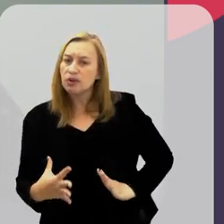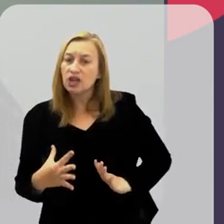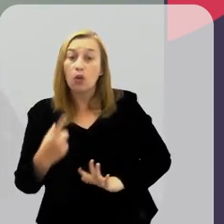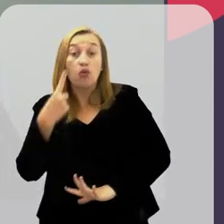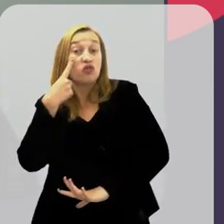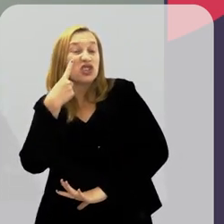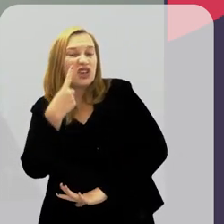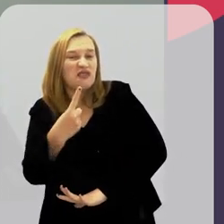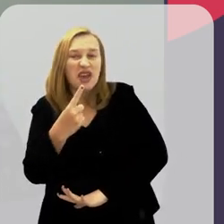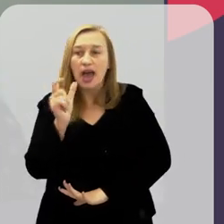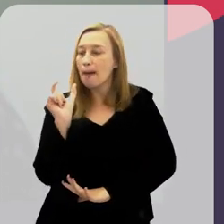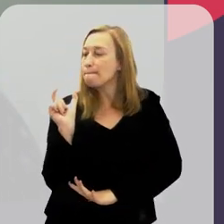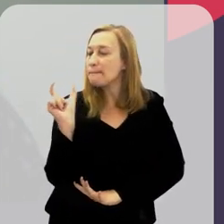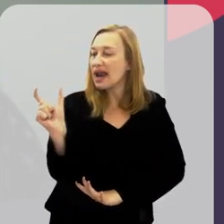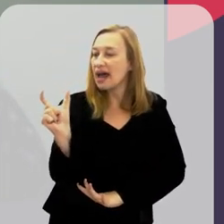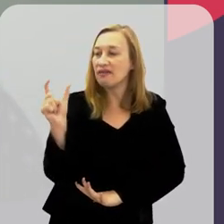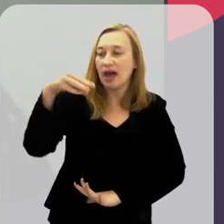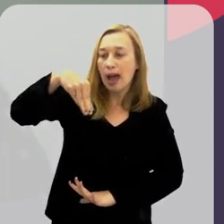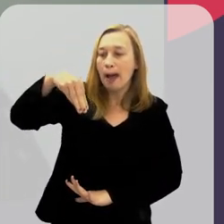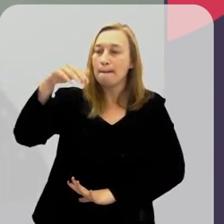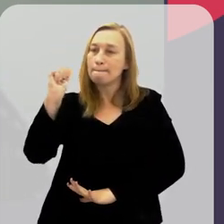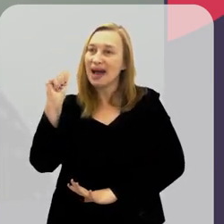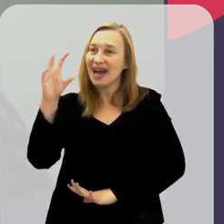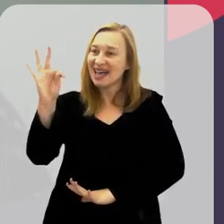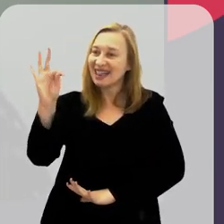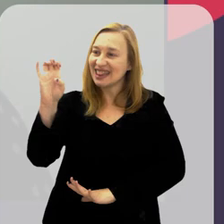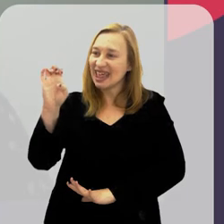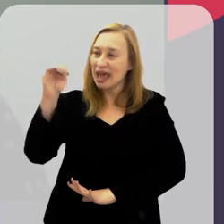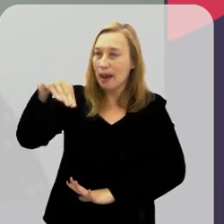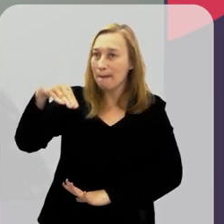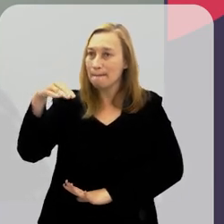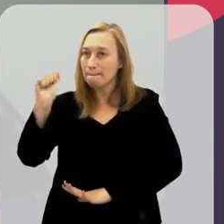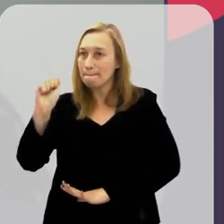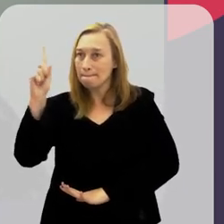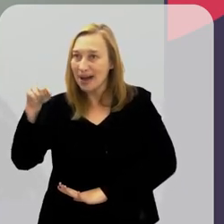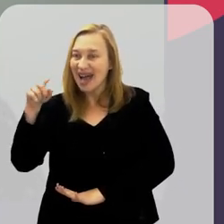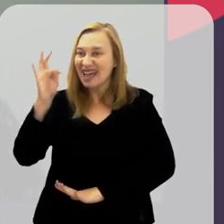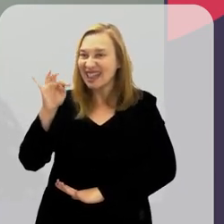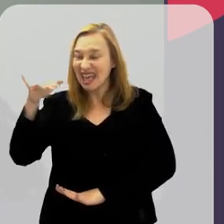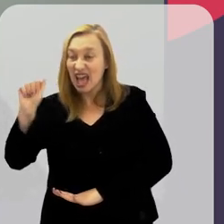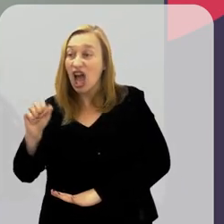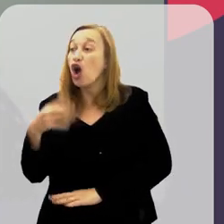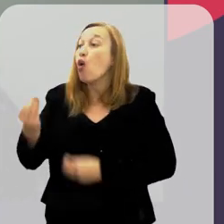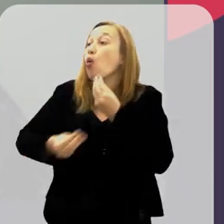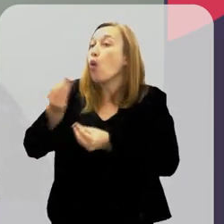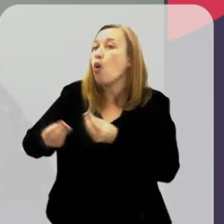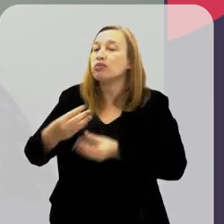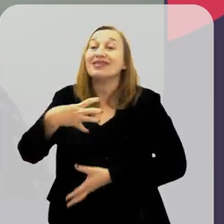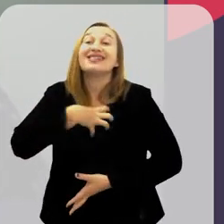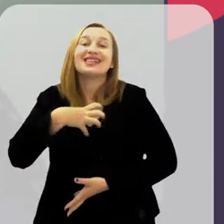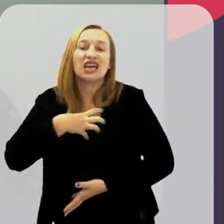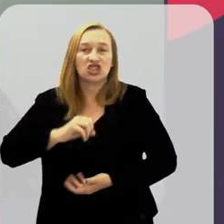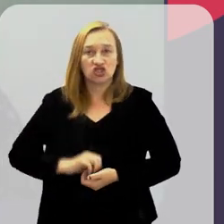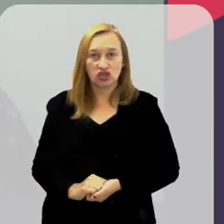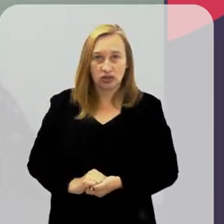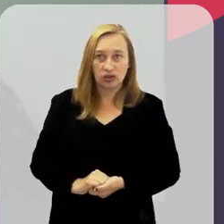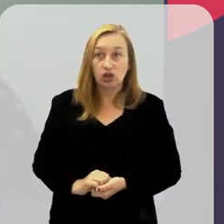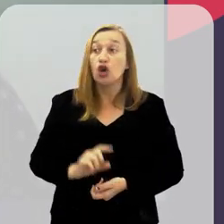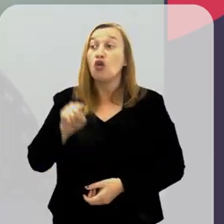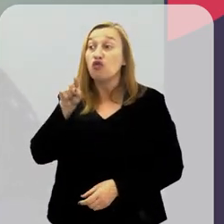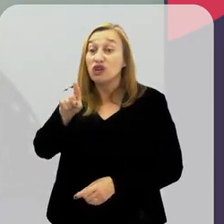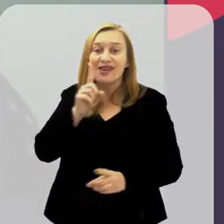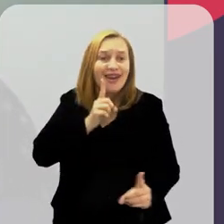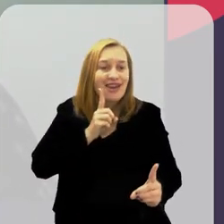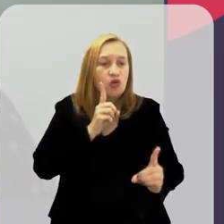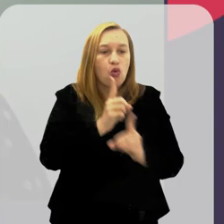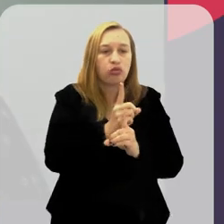quando você vê a palavra matemática escrita, como você se sente? Quando você